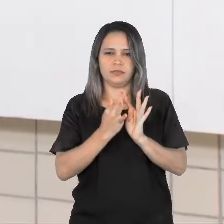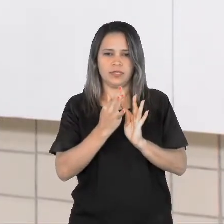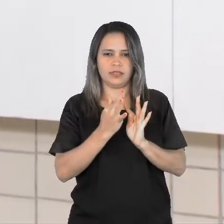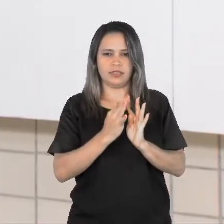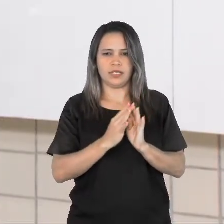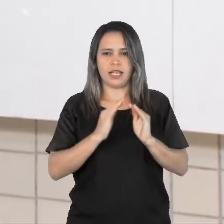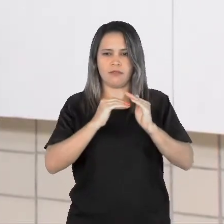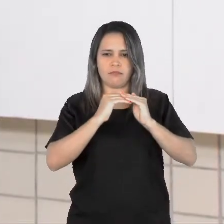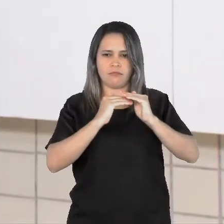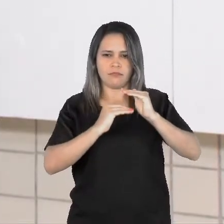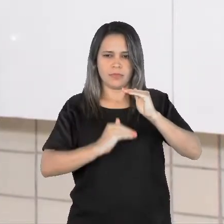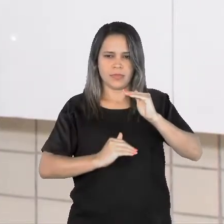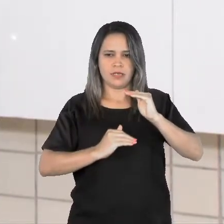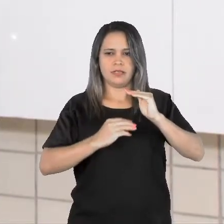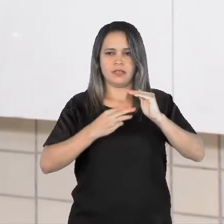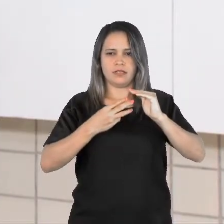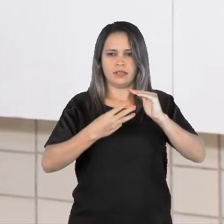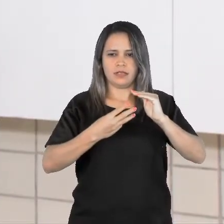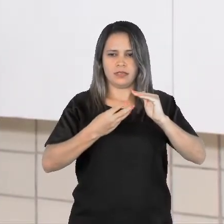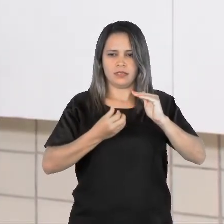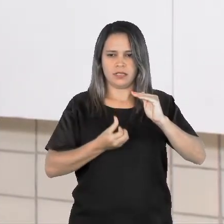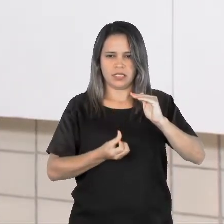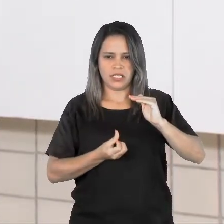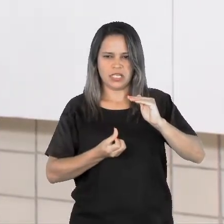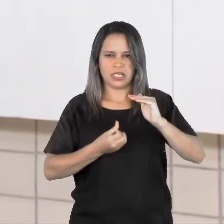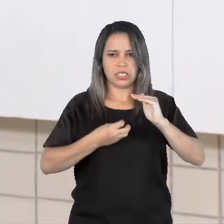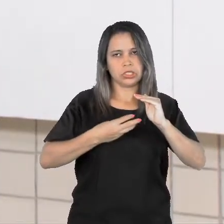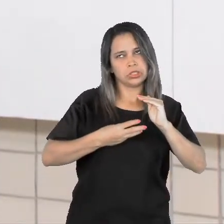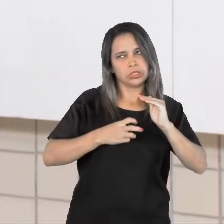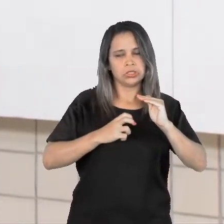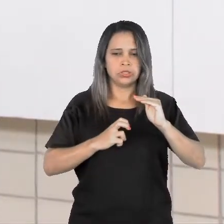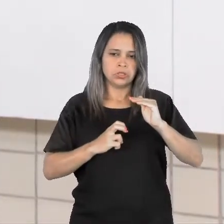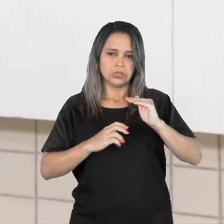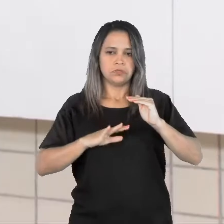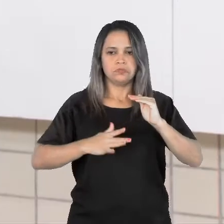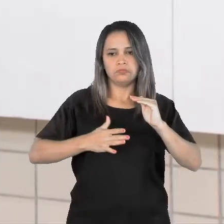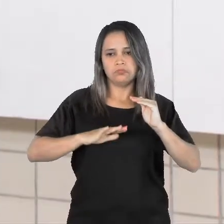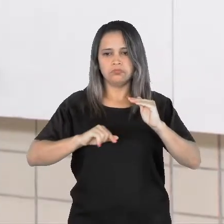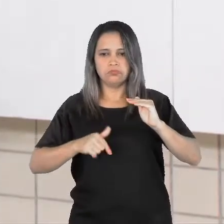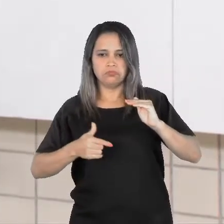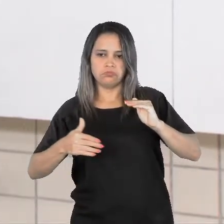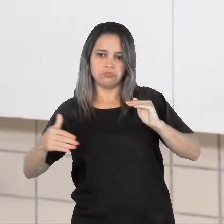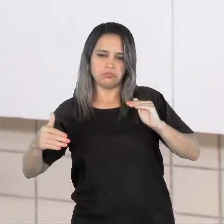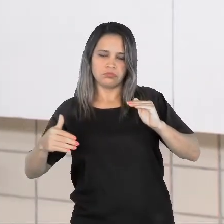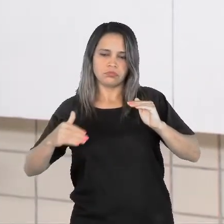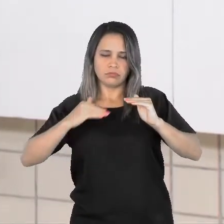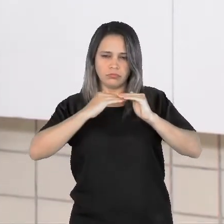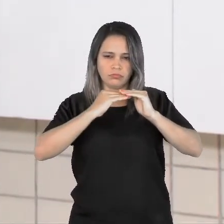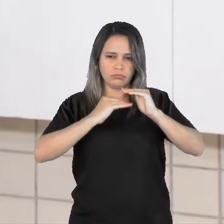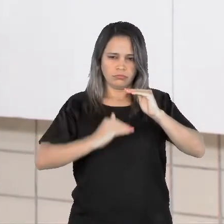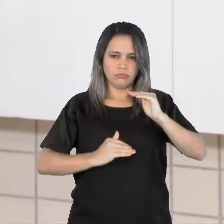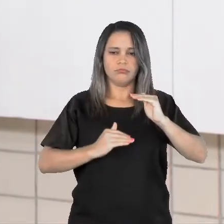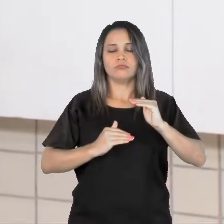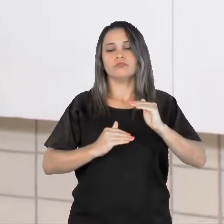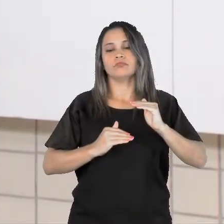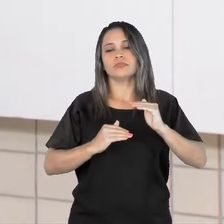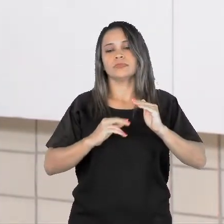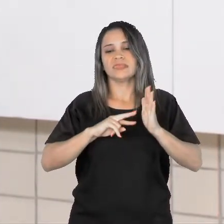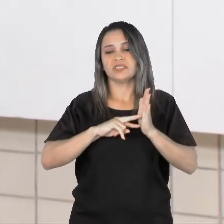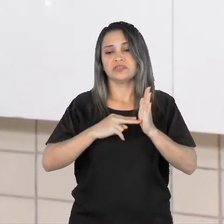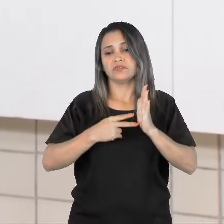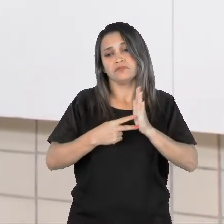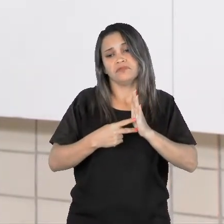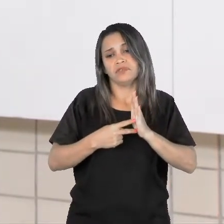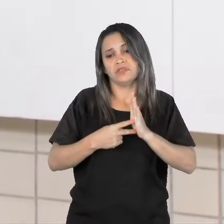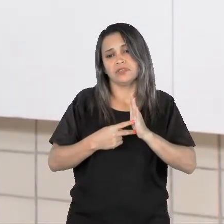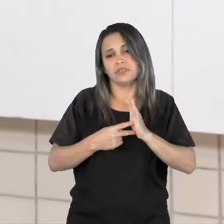de 36, 35 e alguma coisa, se está abaixo, significa que você não